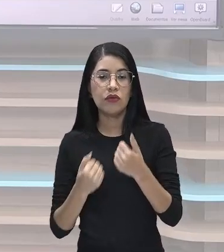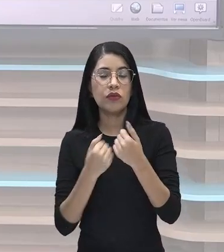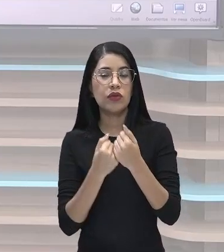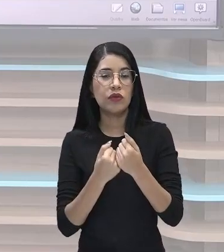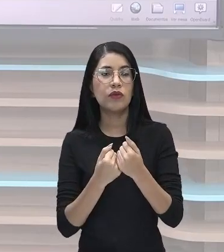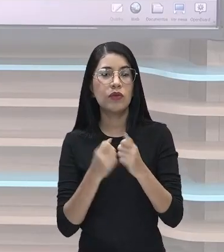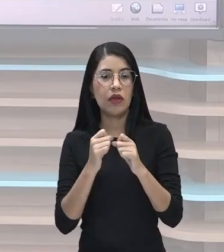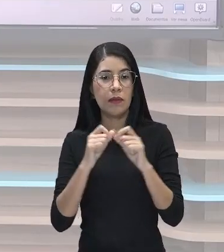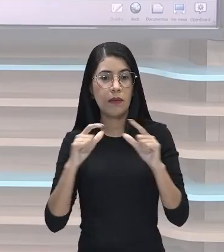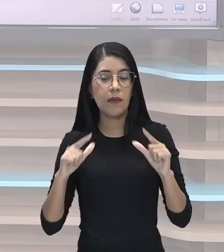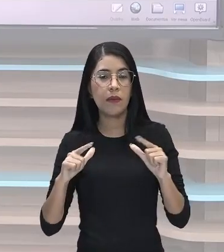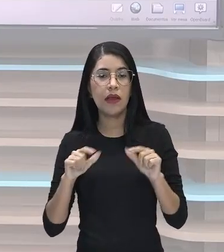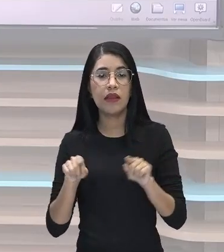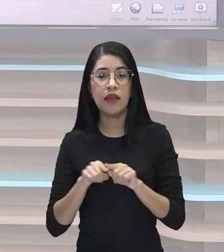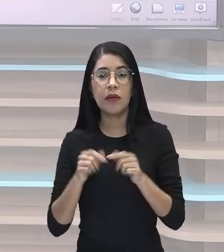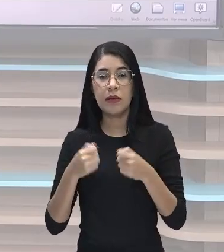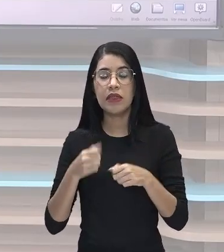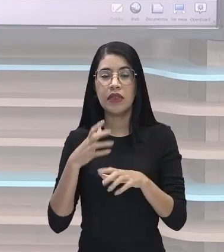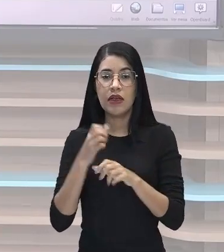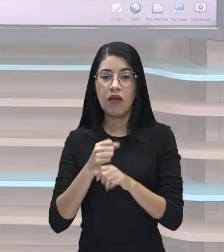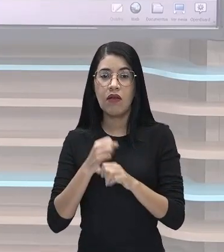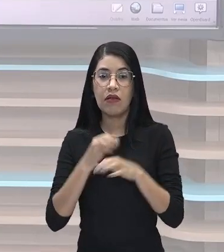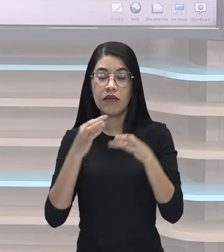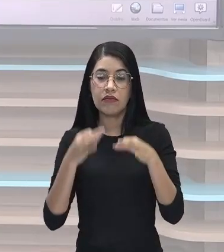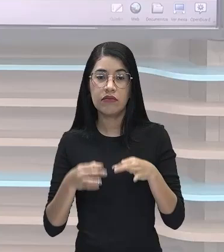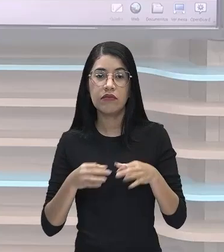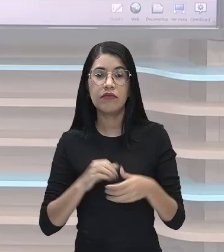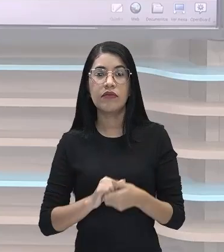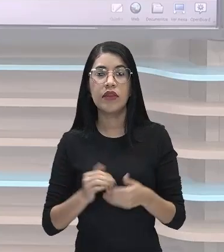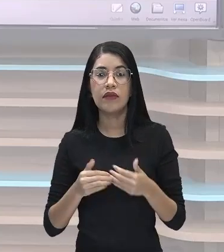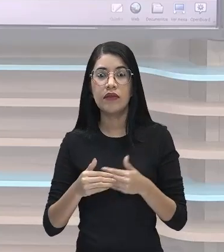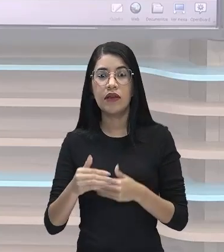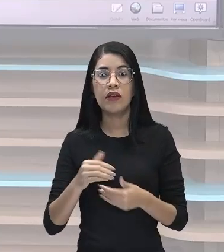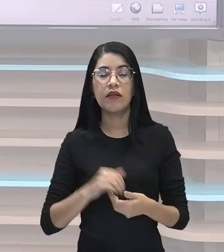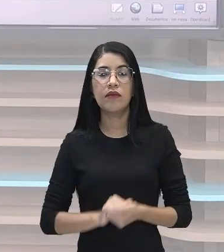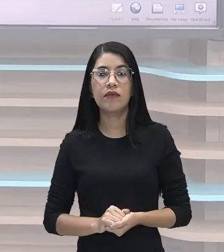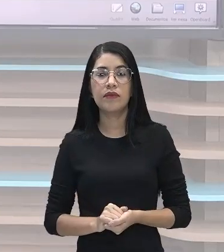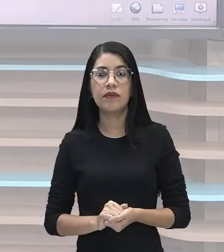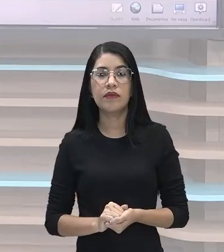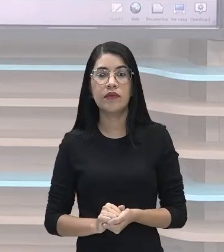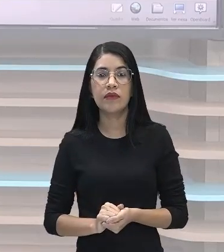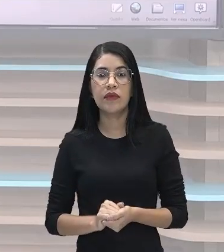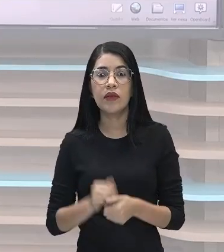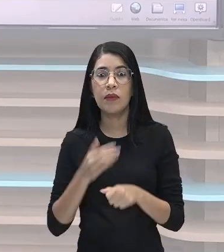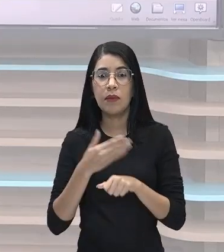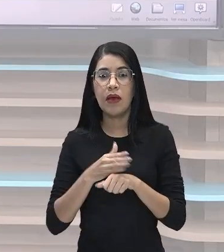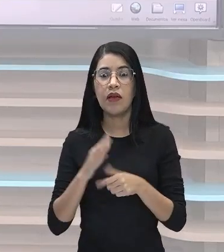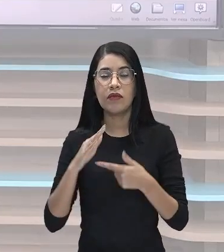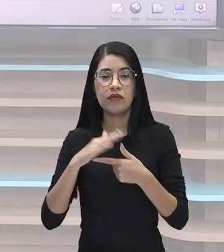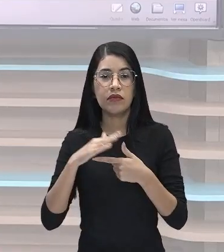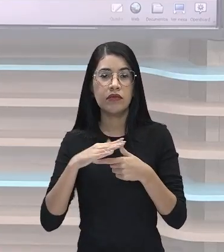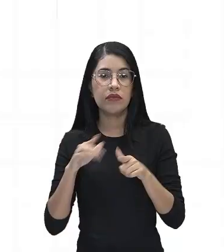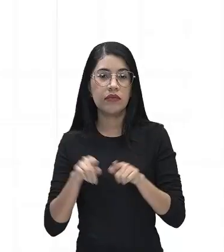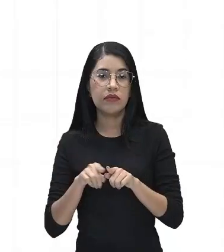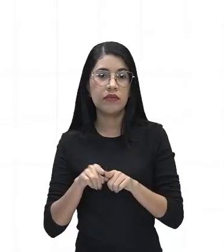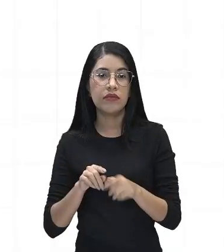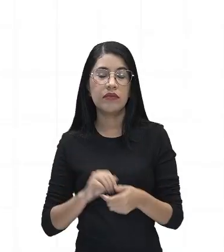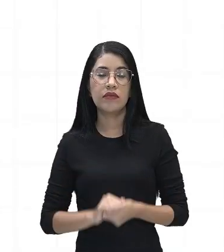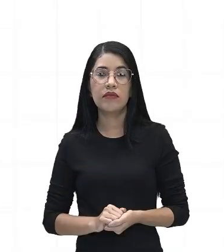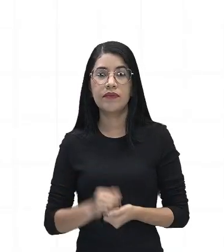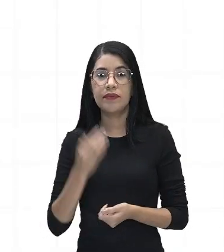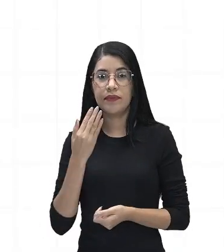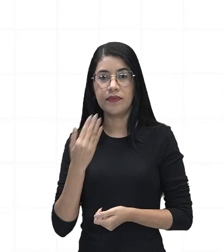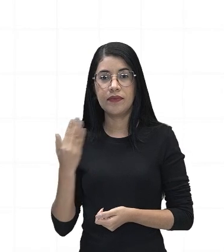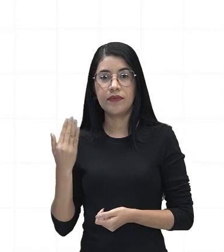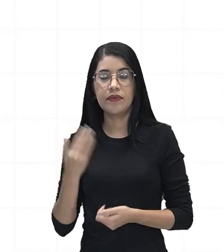errar, né, nas potenciações também, certo? Então, vamos continuar e ver mais uma aplicação de Pitágoras. Agora, a gente vai ver